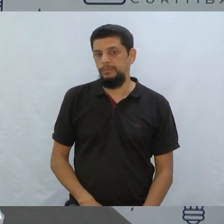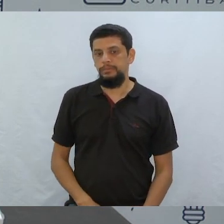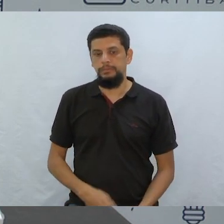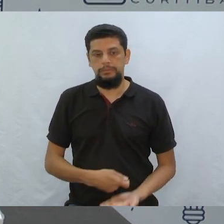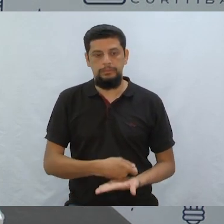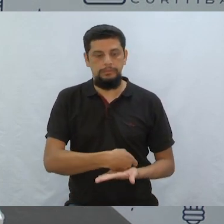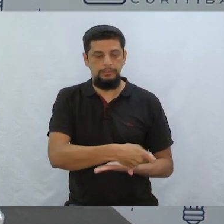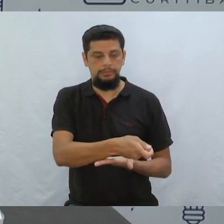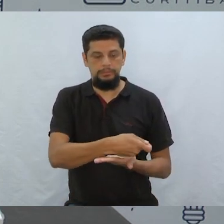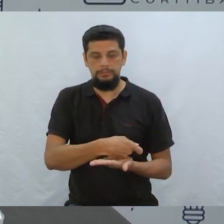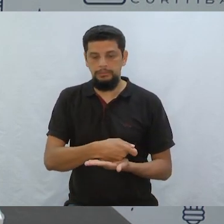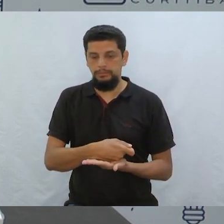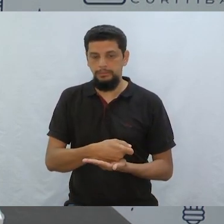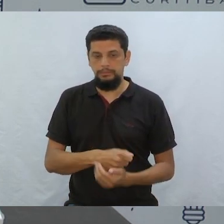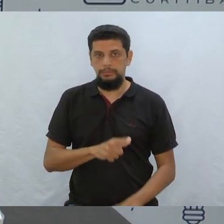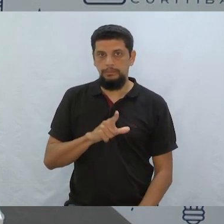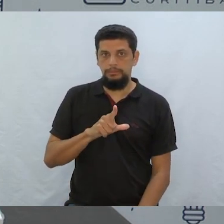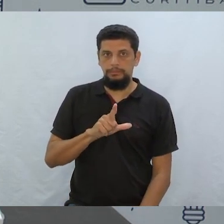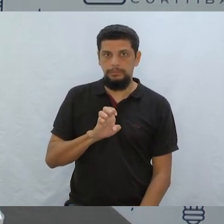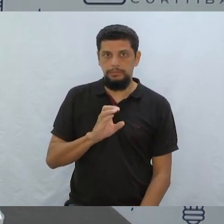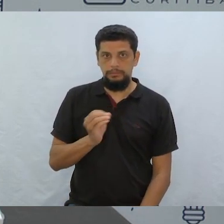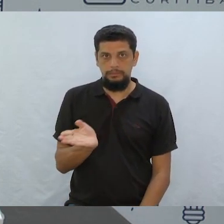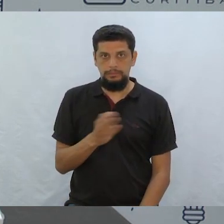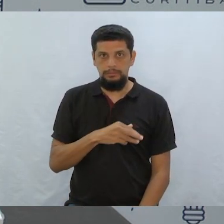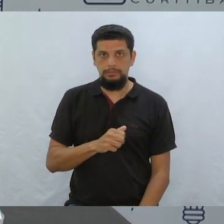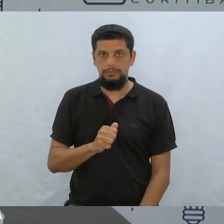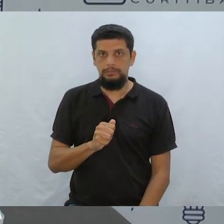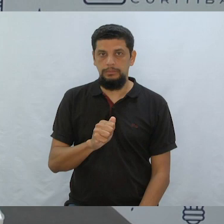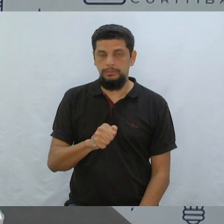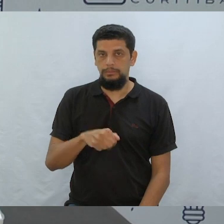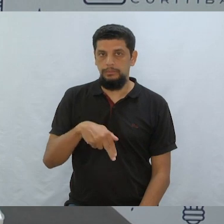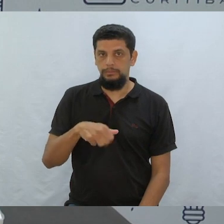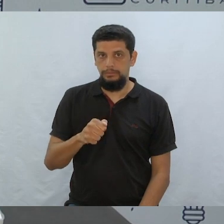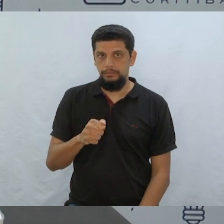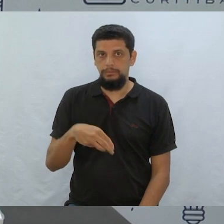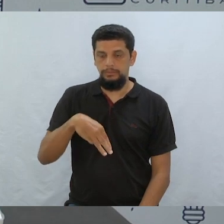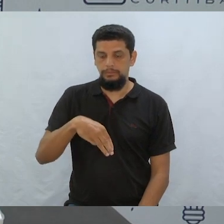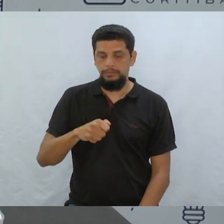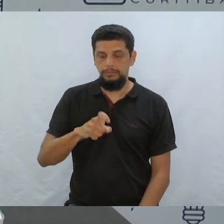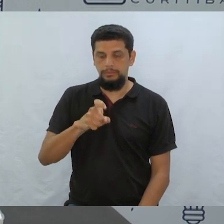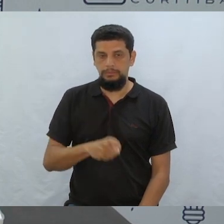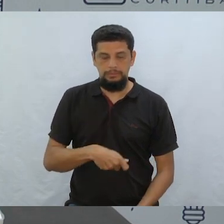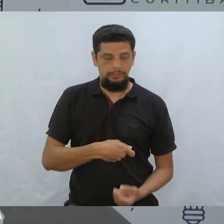vou distribuir os pedaços. Um para o Léo, um para a Ana